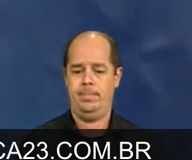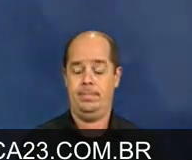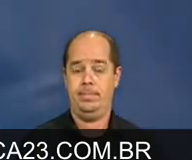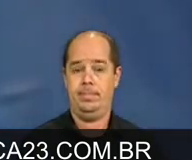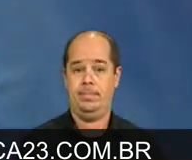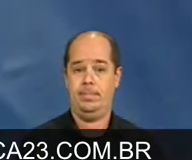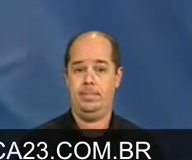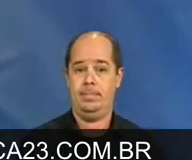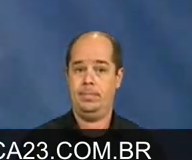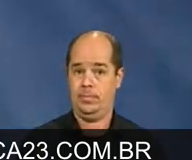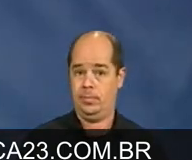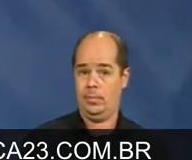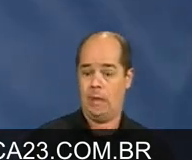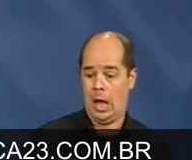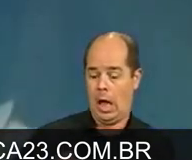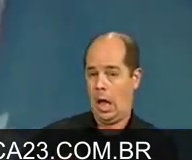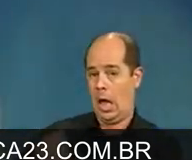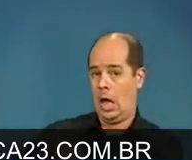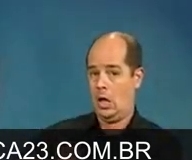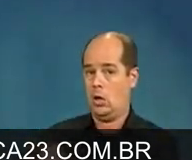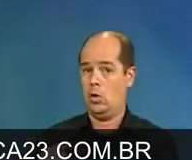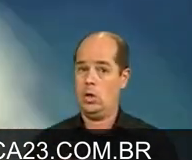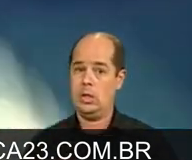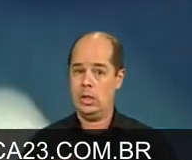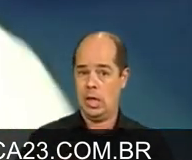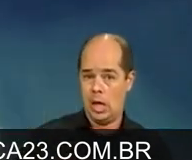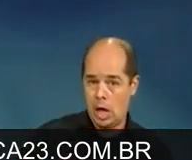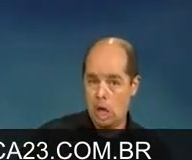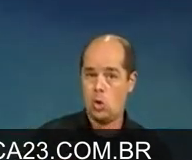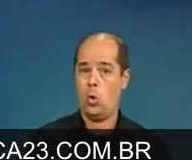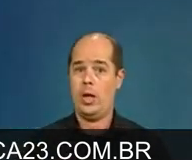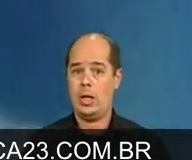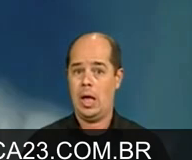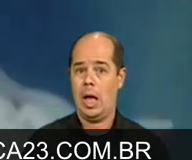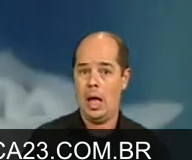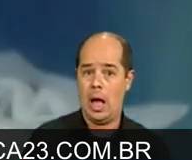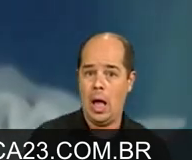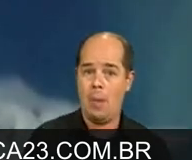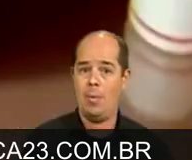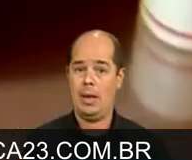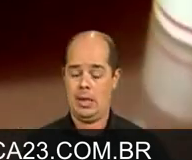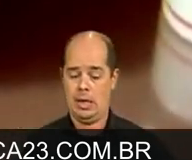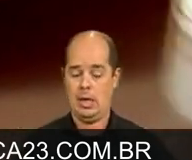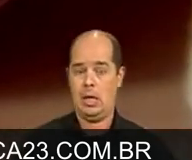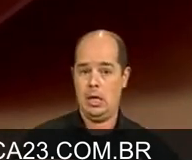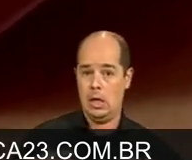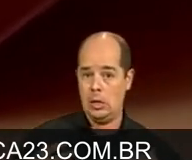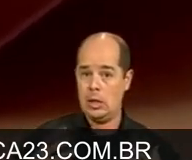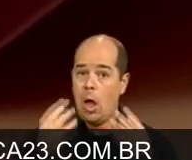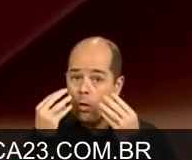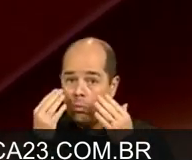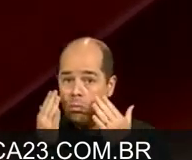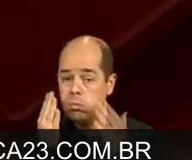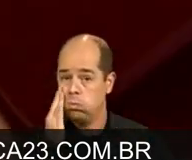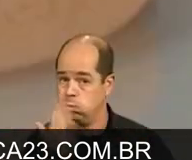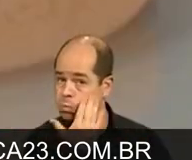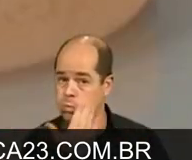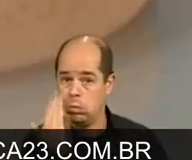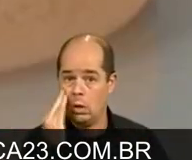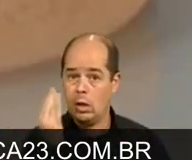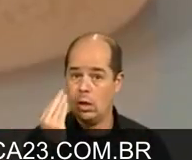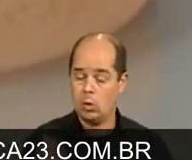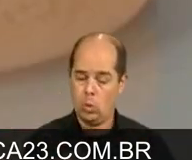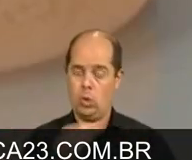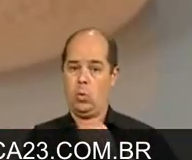Nos últimos anos, doenças têm sido associadas à colocação de prótese de silicone, segunda cirurgia mais procurada no Brasil.